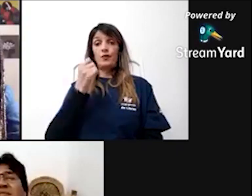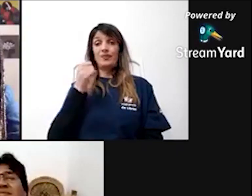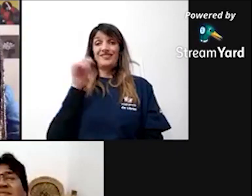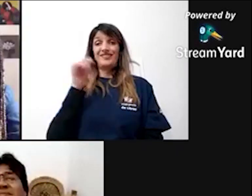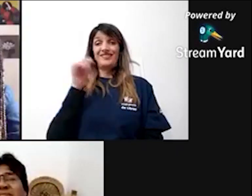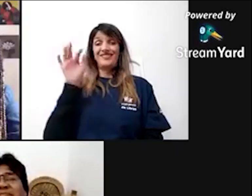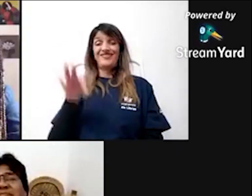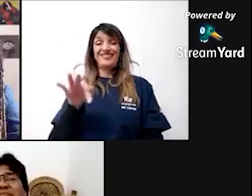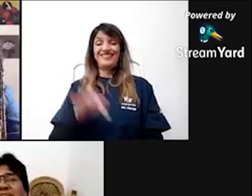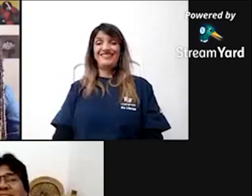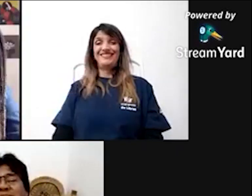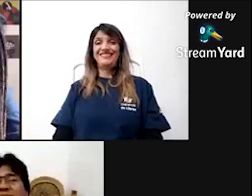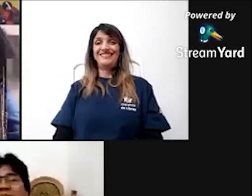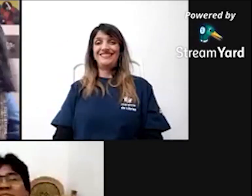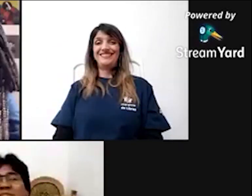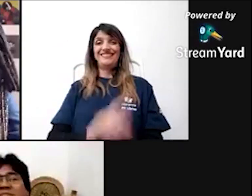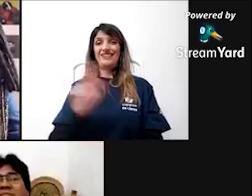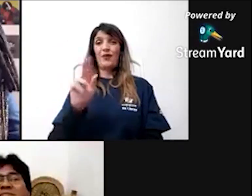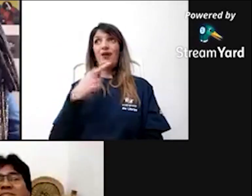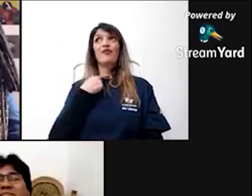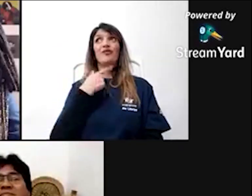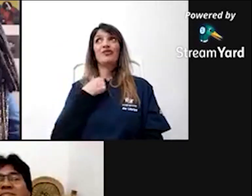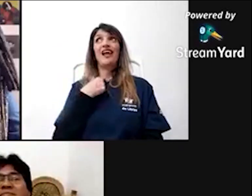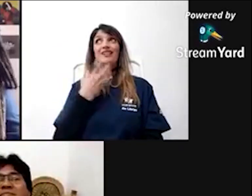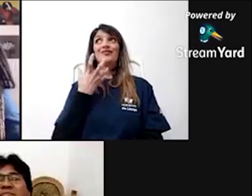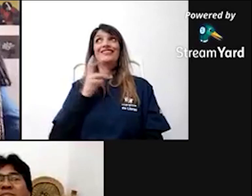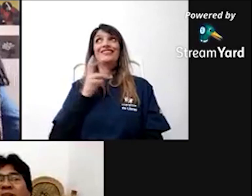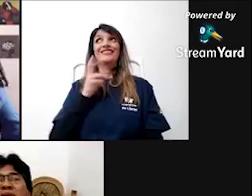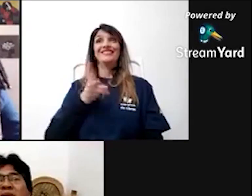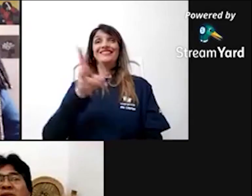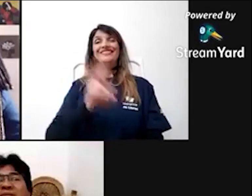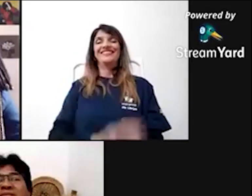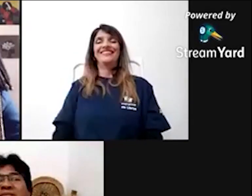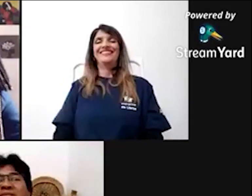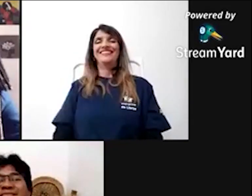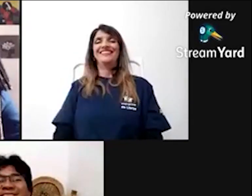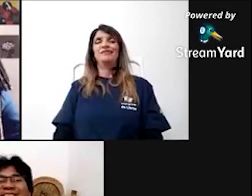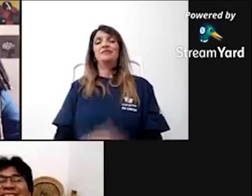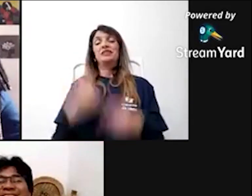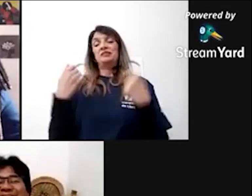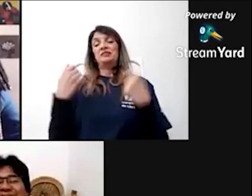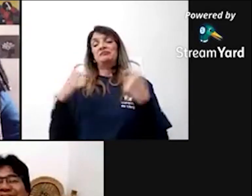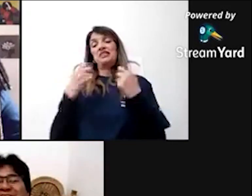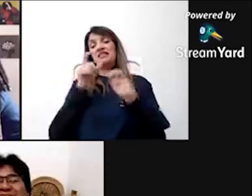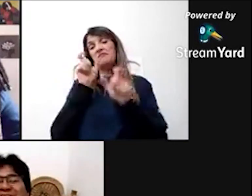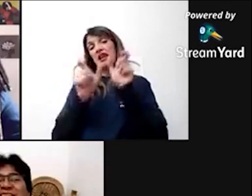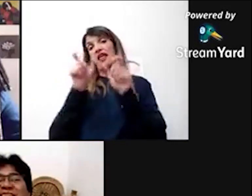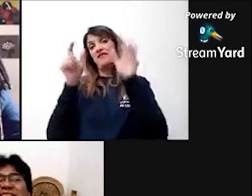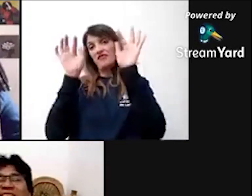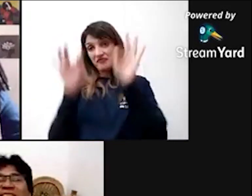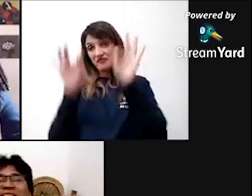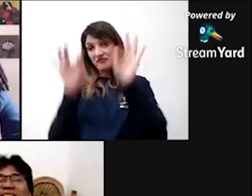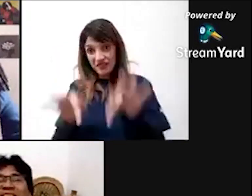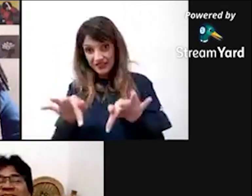Não era a minha vontade, não. Mas, já que eu tenho que dizer as palavras finais,